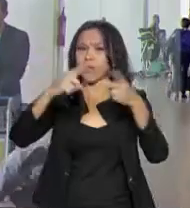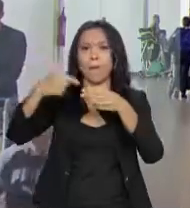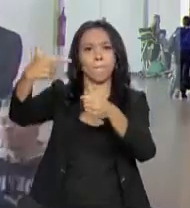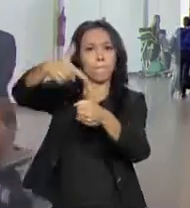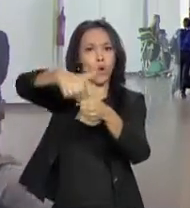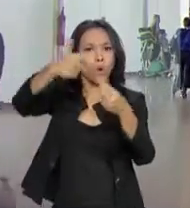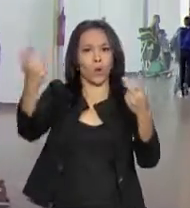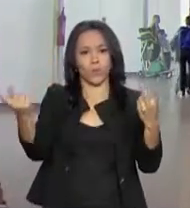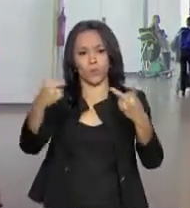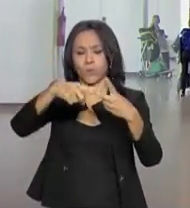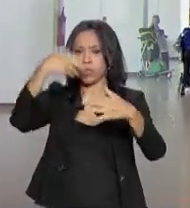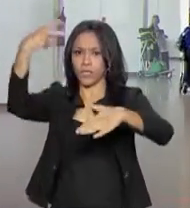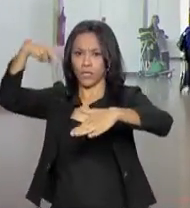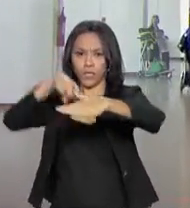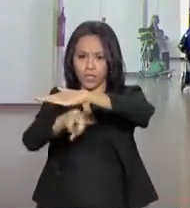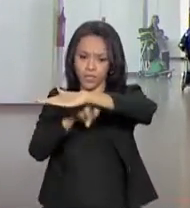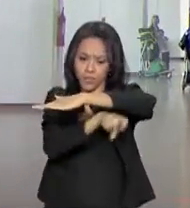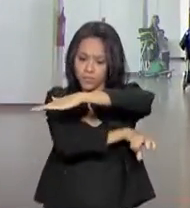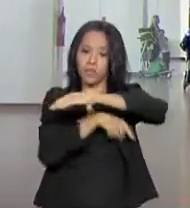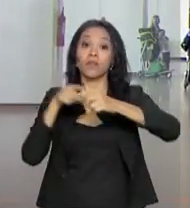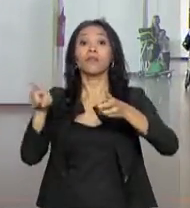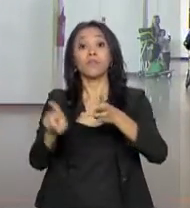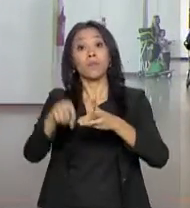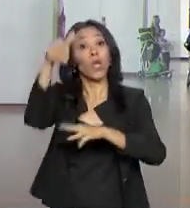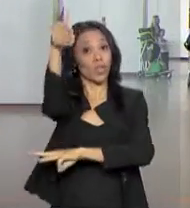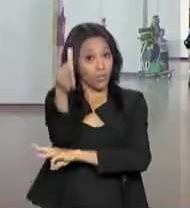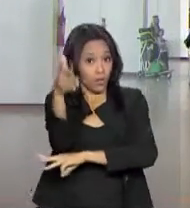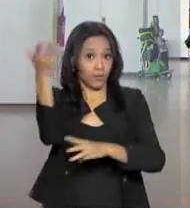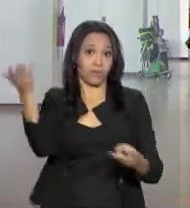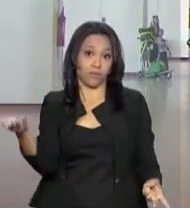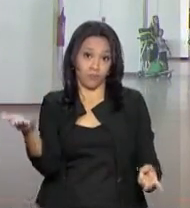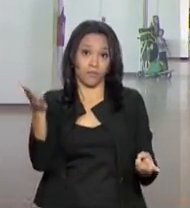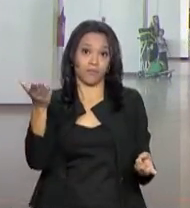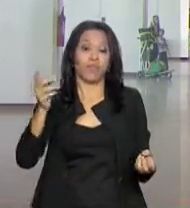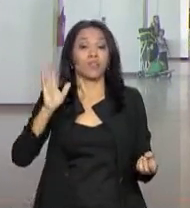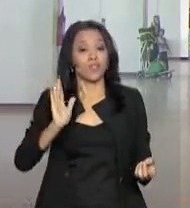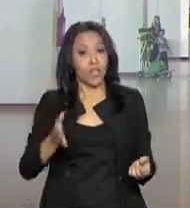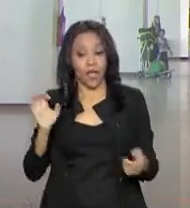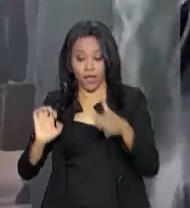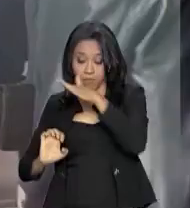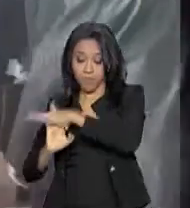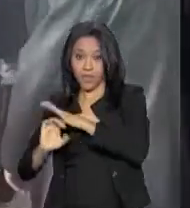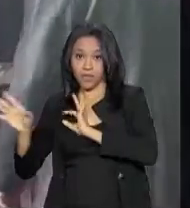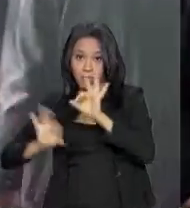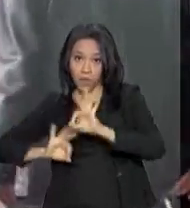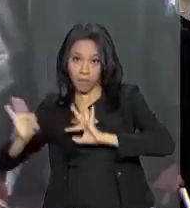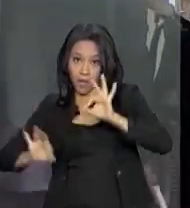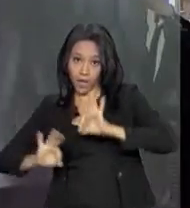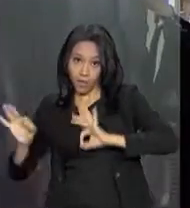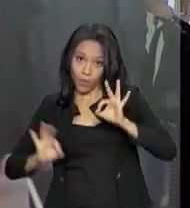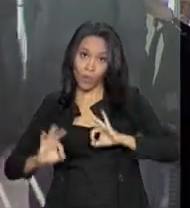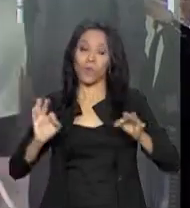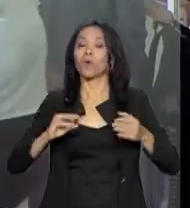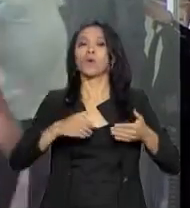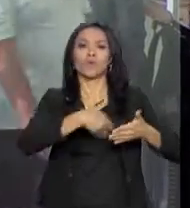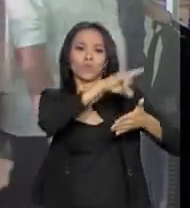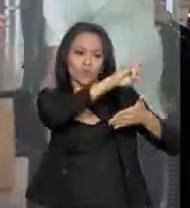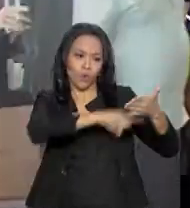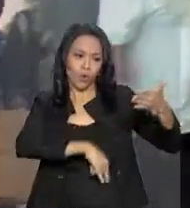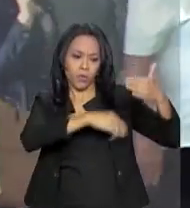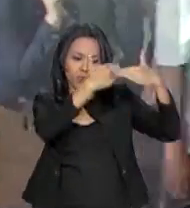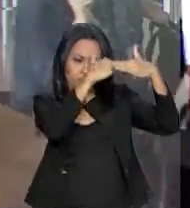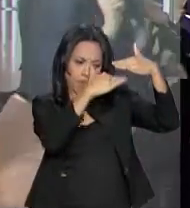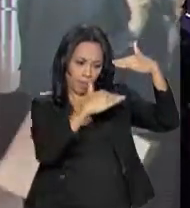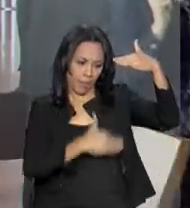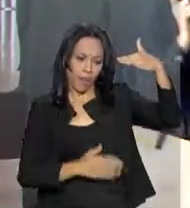gasolina, estacionamentos e hotéis. E a empresa estatal já preparou aí um portfólio com 30